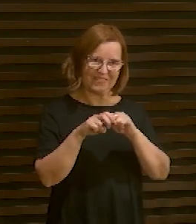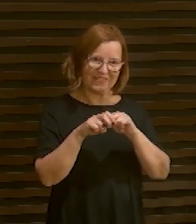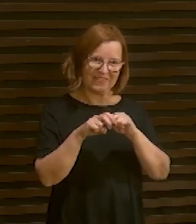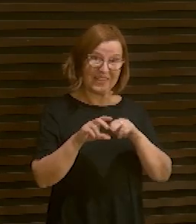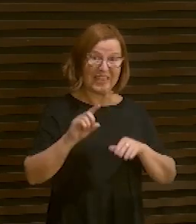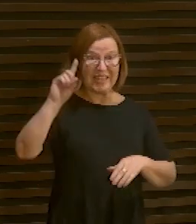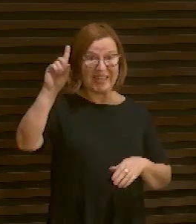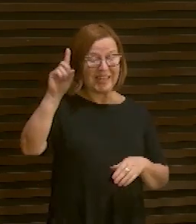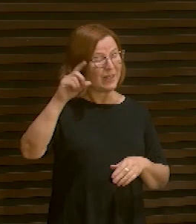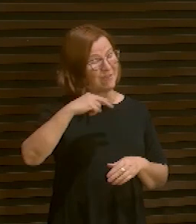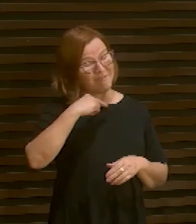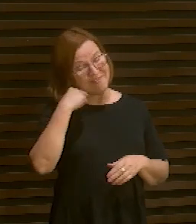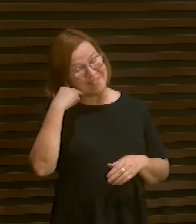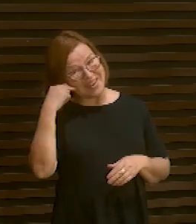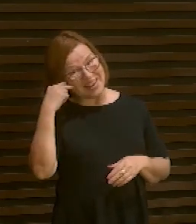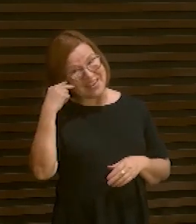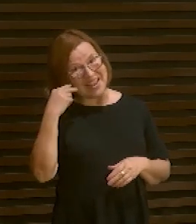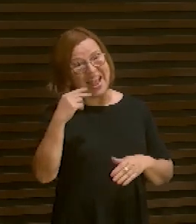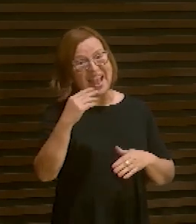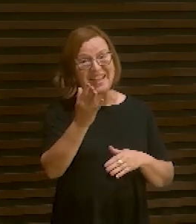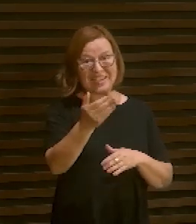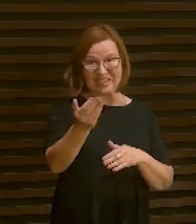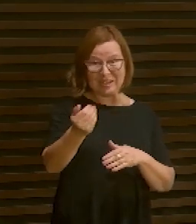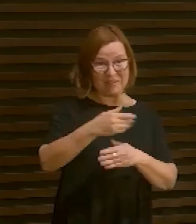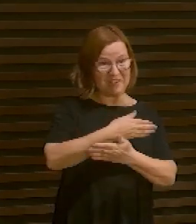não se envergonha de lhes chamar